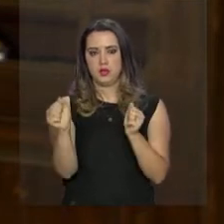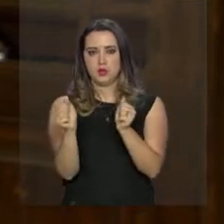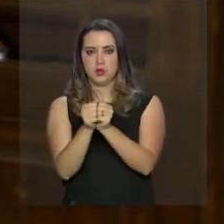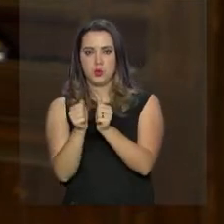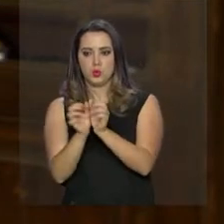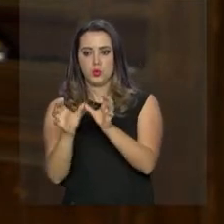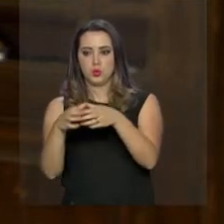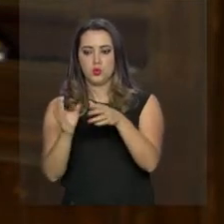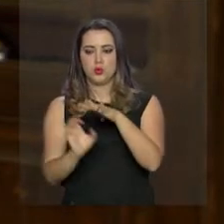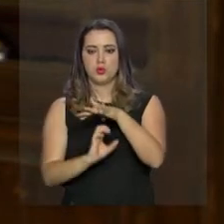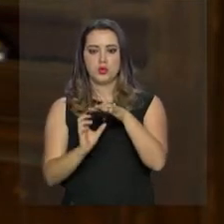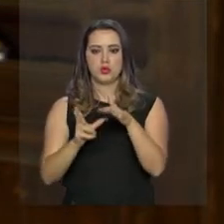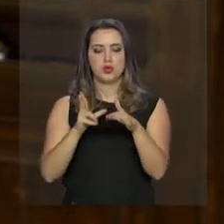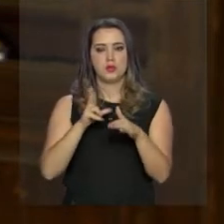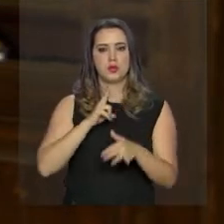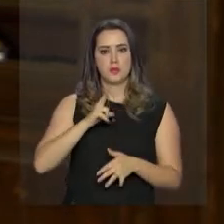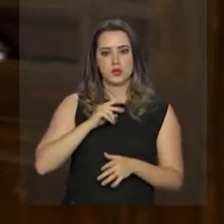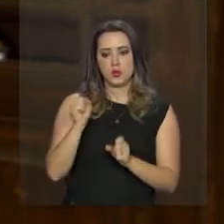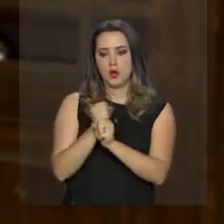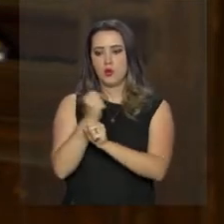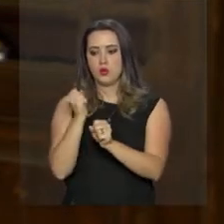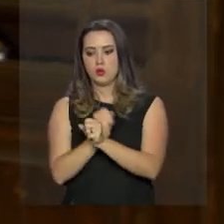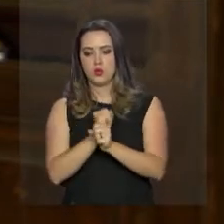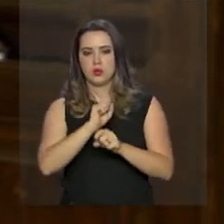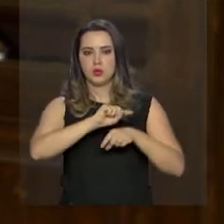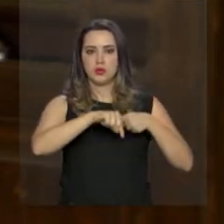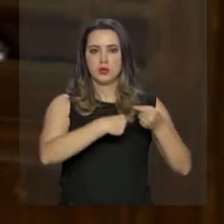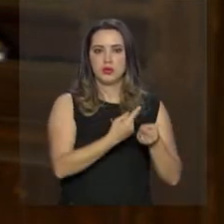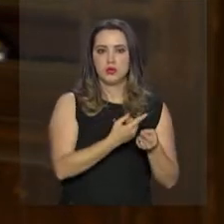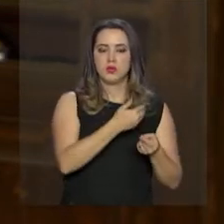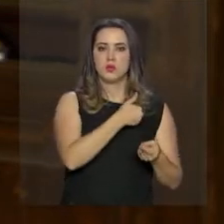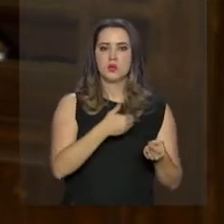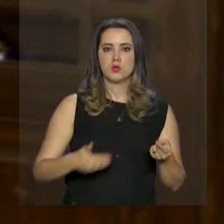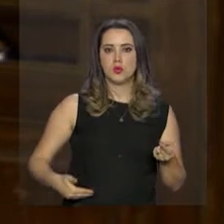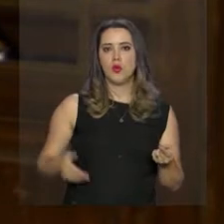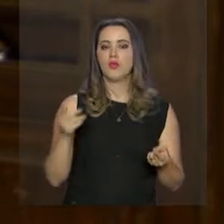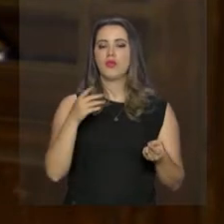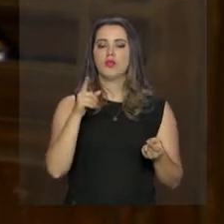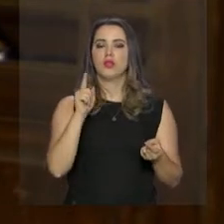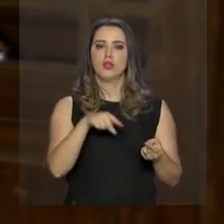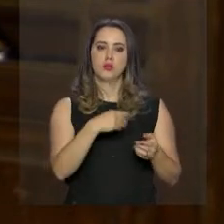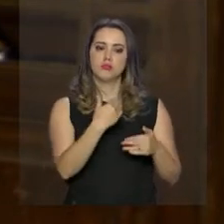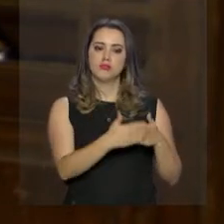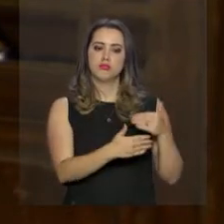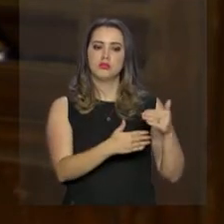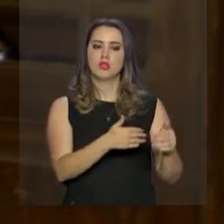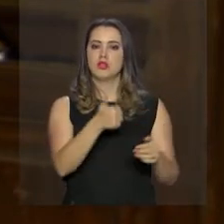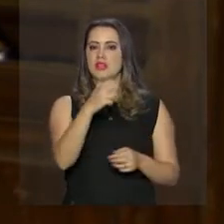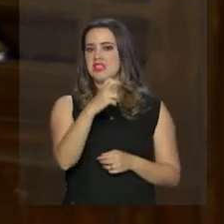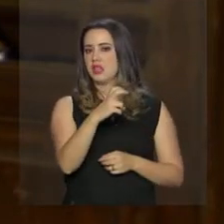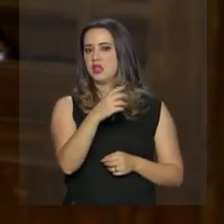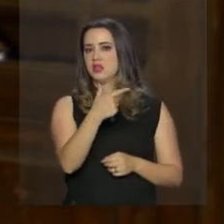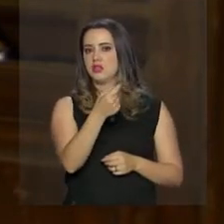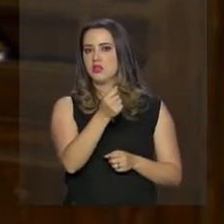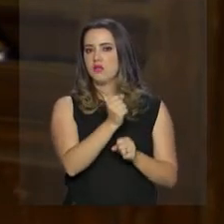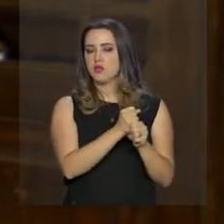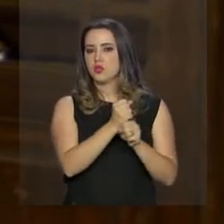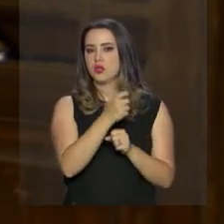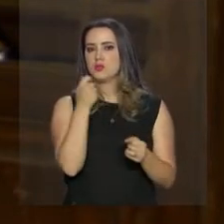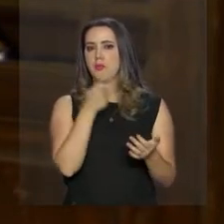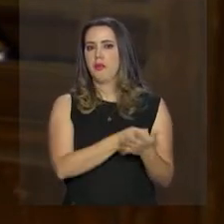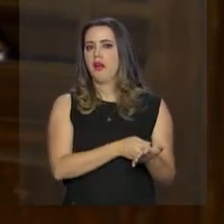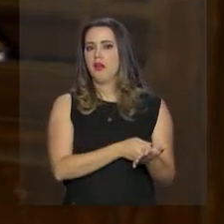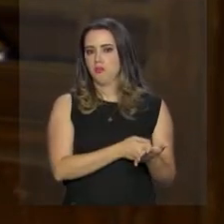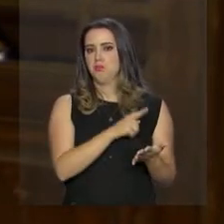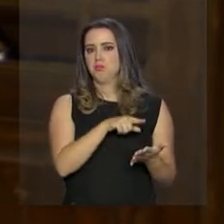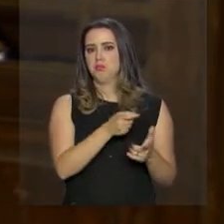o setor privado construiria e depois o Estado, o poder público, ao longo de 15, 20 anos, amortizaria